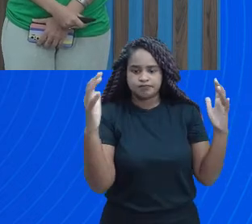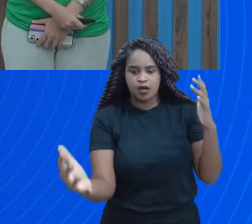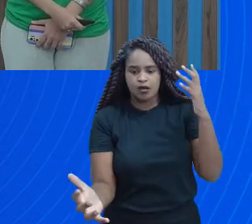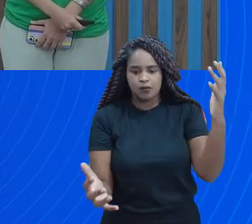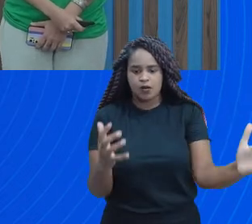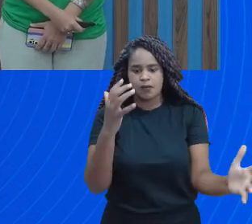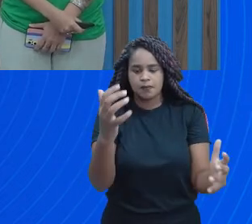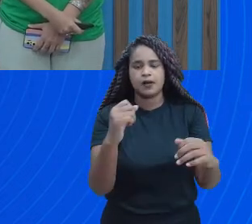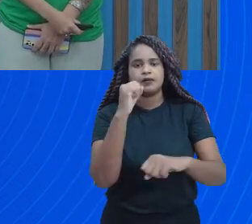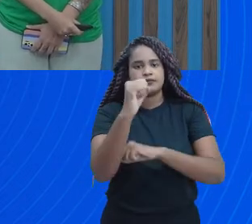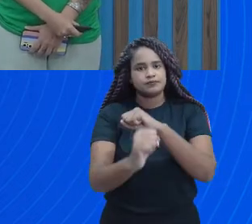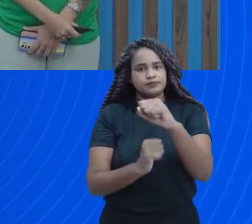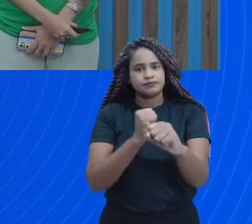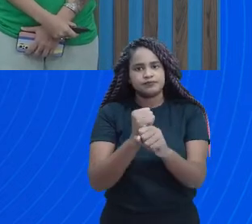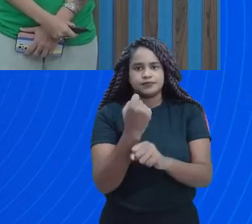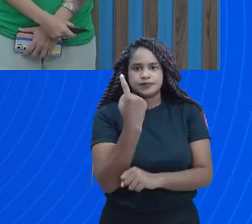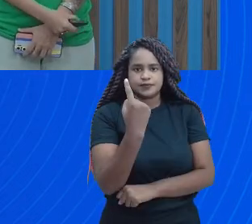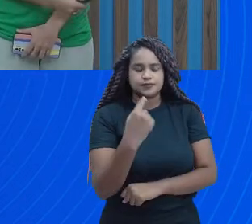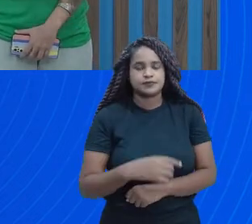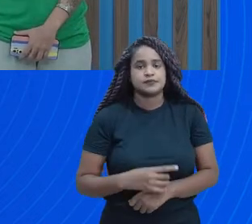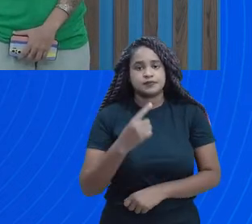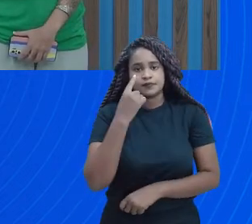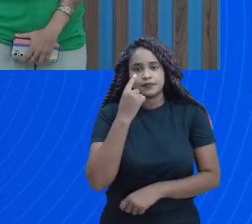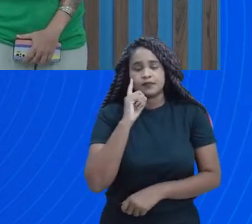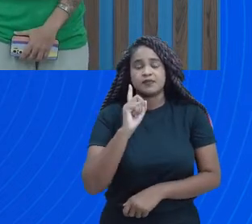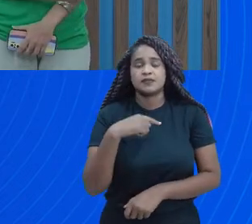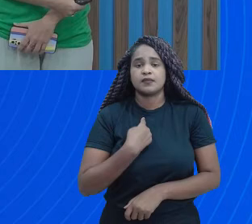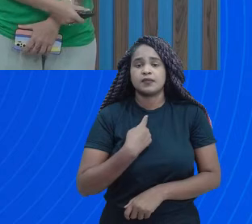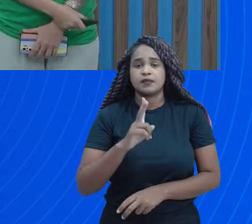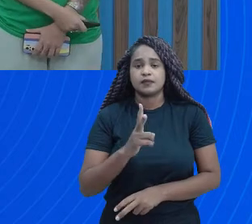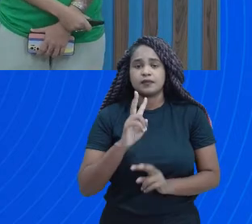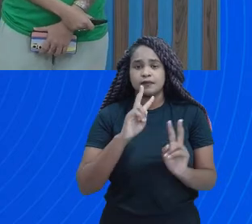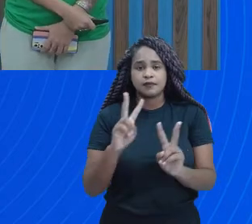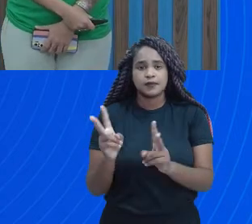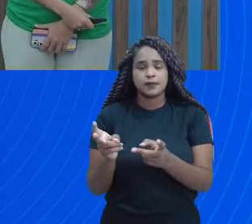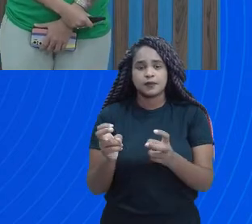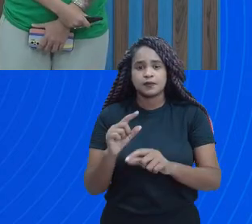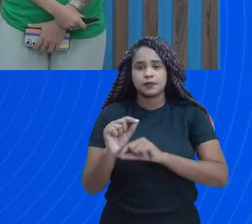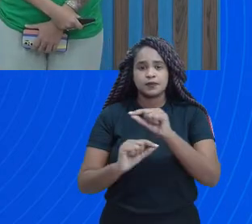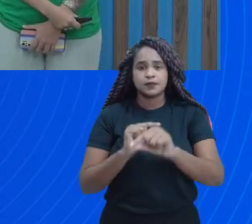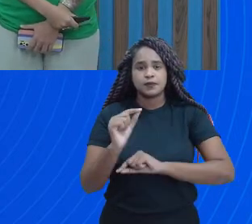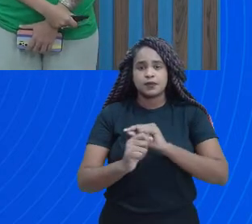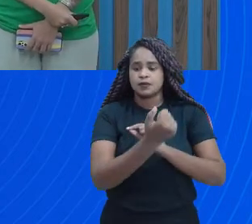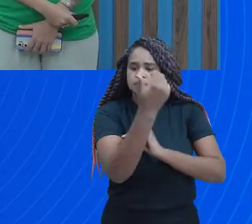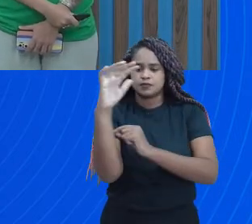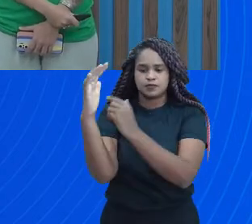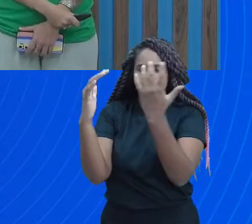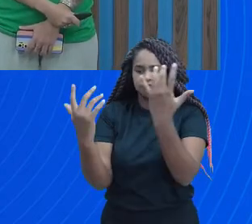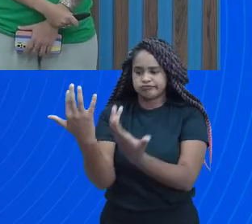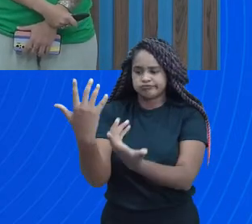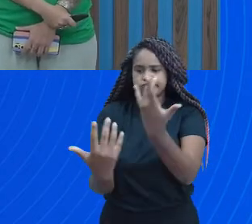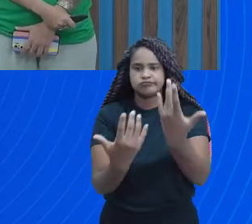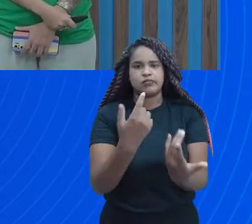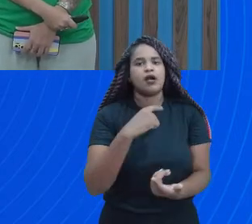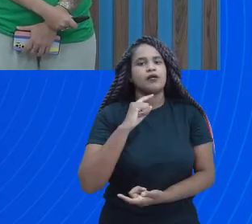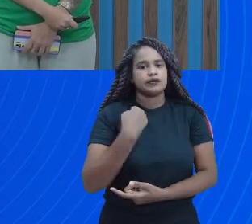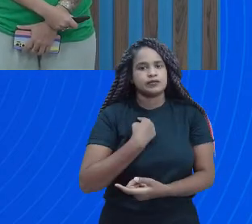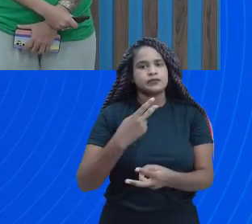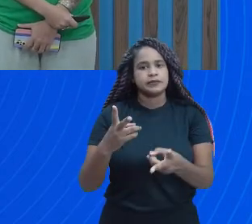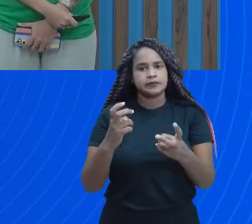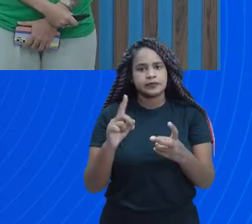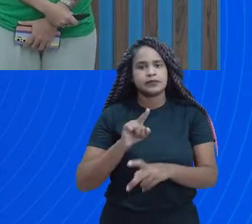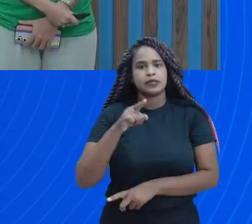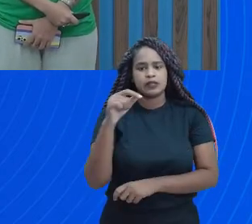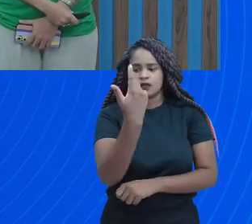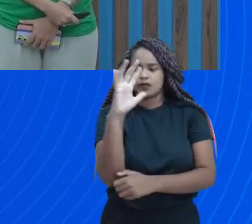né, sempre nessas queimadas, nesses últimos anos aí que a gente viu falar muito das queimadas na